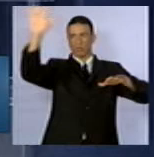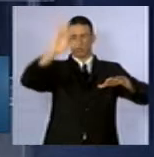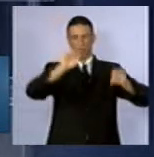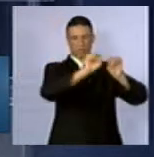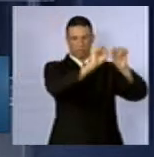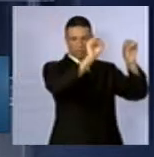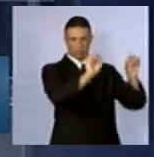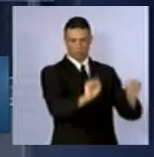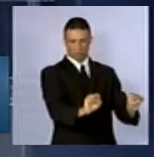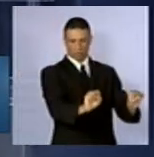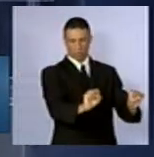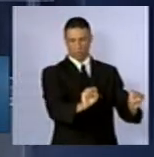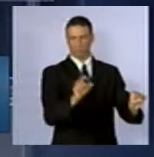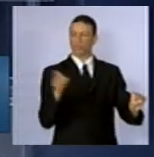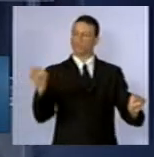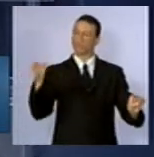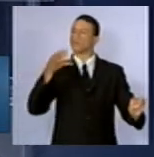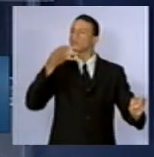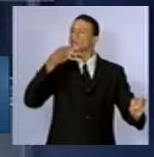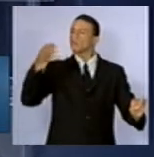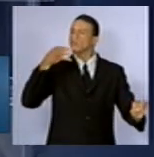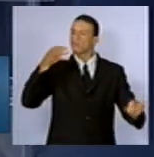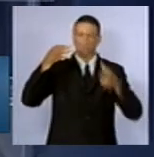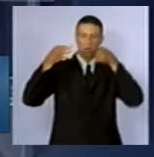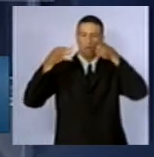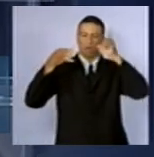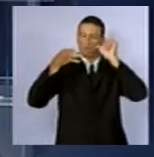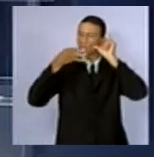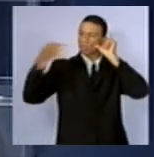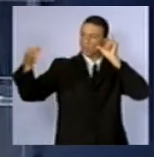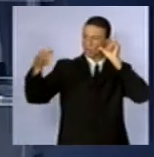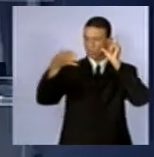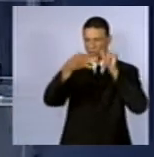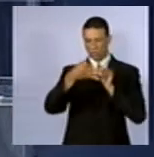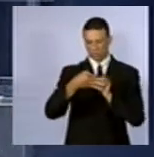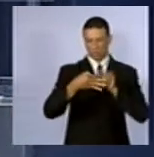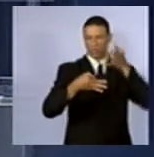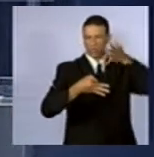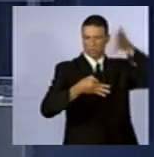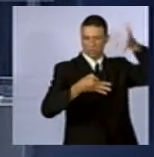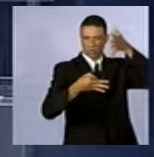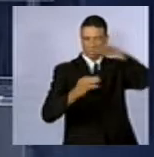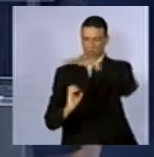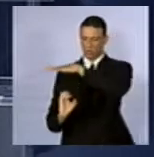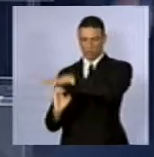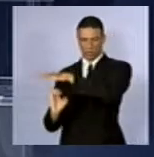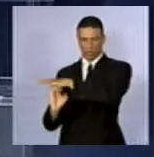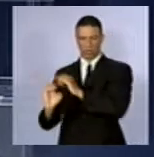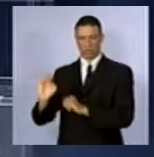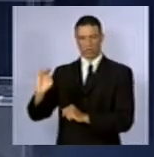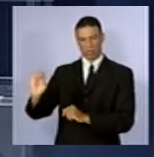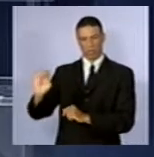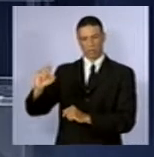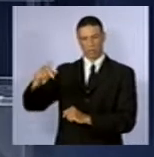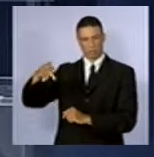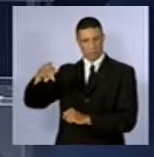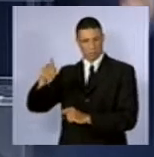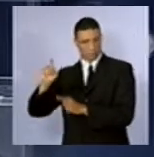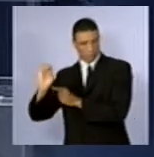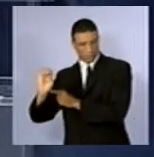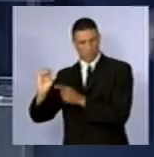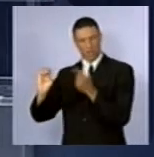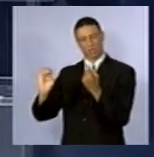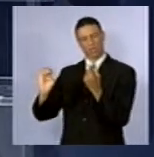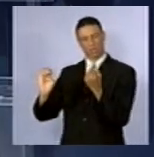em vista de um comentário feito ontem na apresentação da epe a respeito da de números que possam